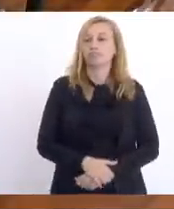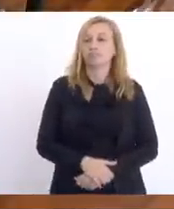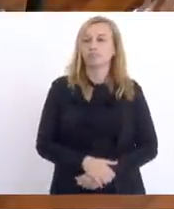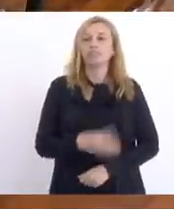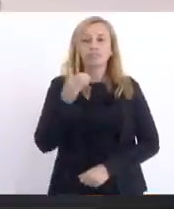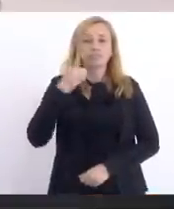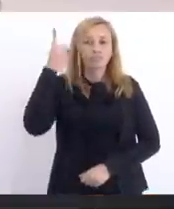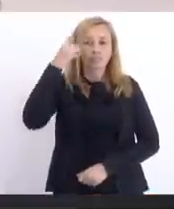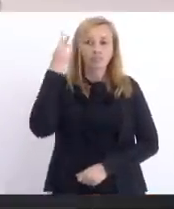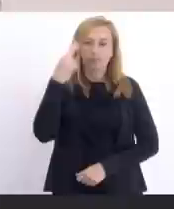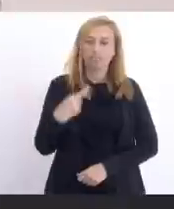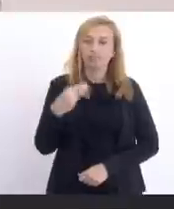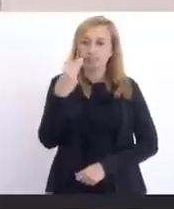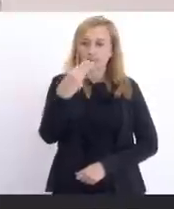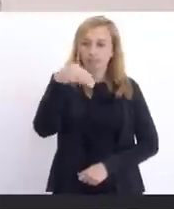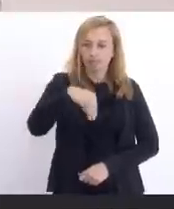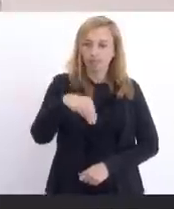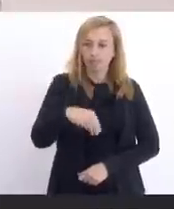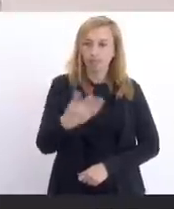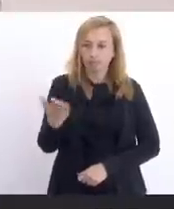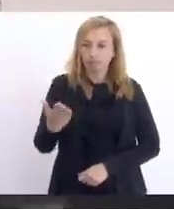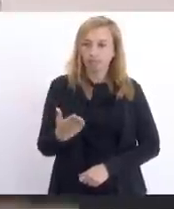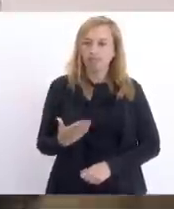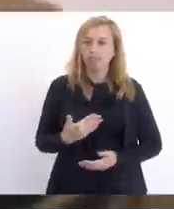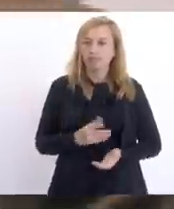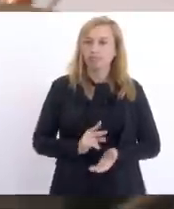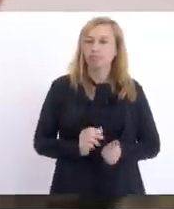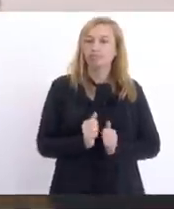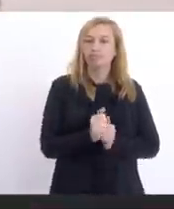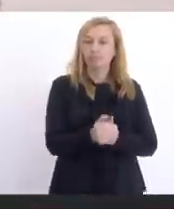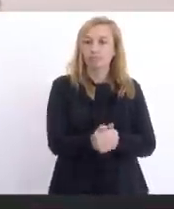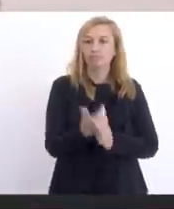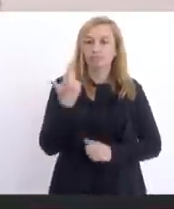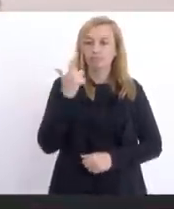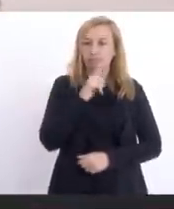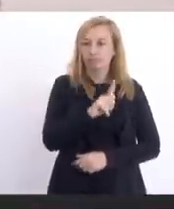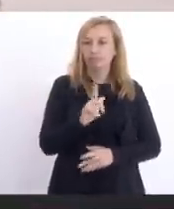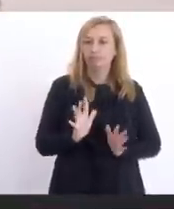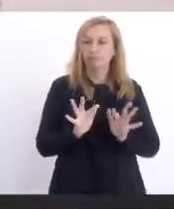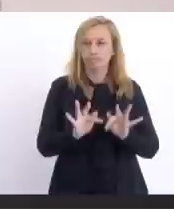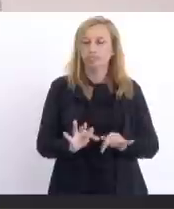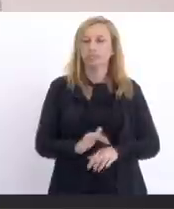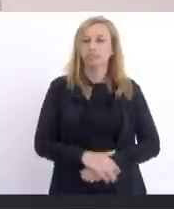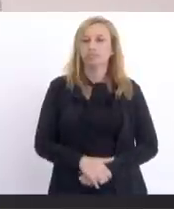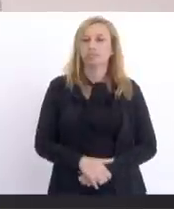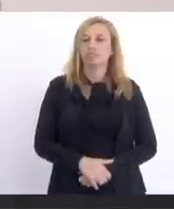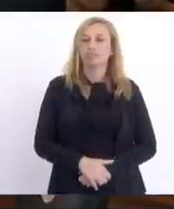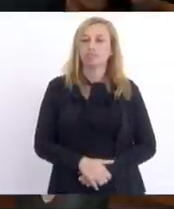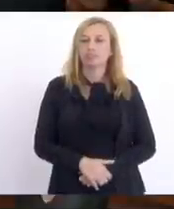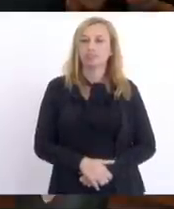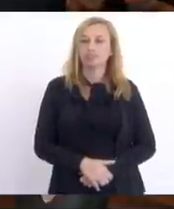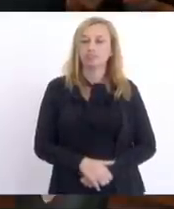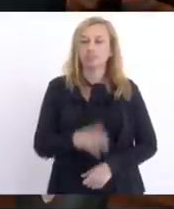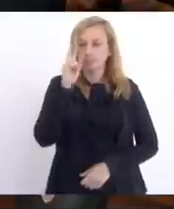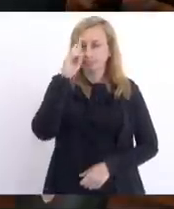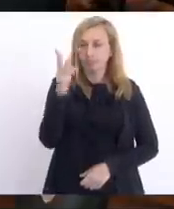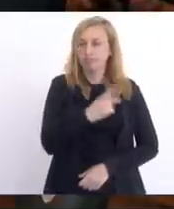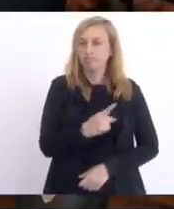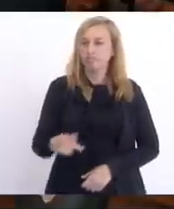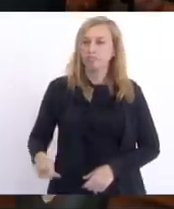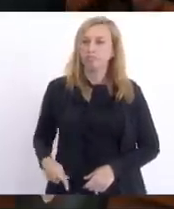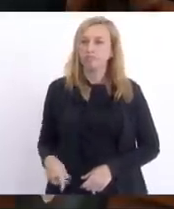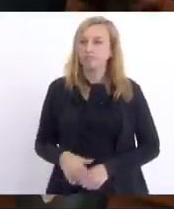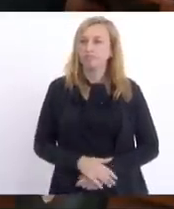Deputada Renata, 3 minutos, por favor, para a gente dar um encaminhamento, para ver se a gente consegue chegar. Senhor